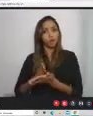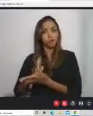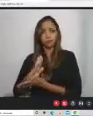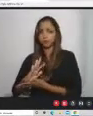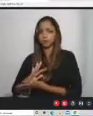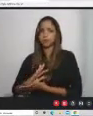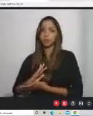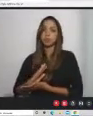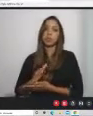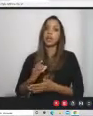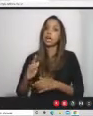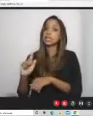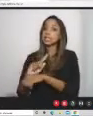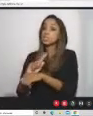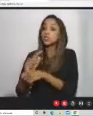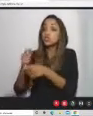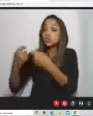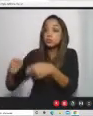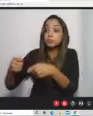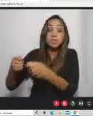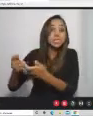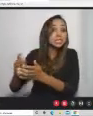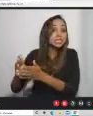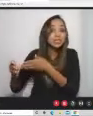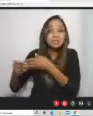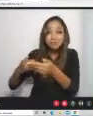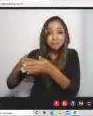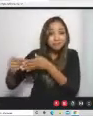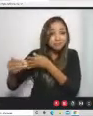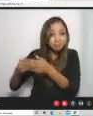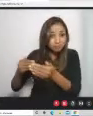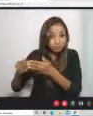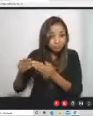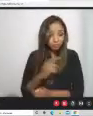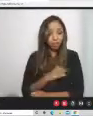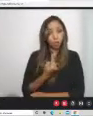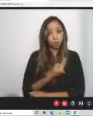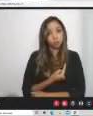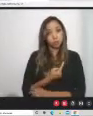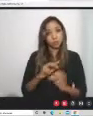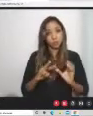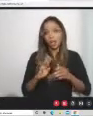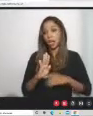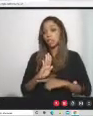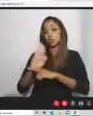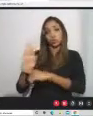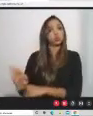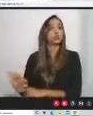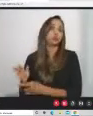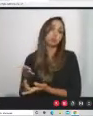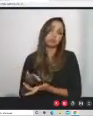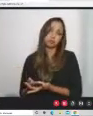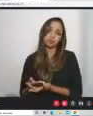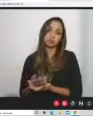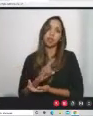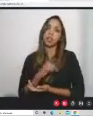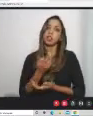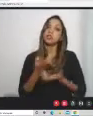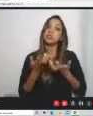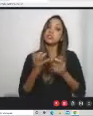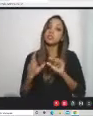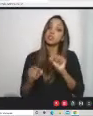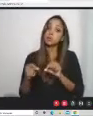gestão precisa, essa casa ajuda sim. Então, a gente, o que a gente quer realmente que o gestor assuma a